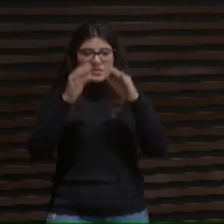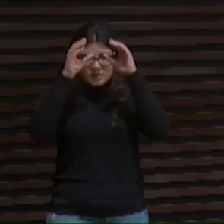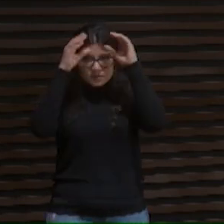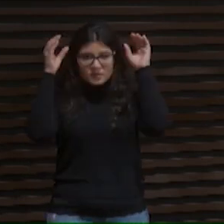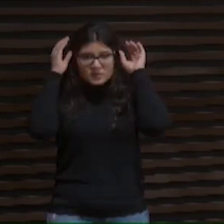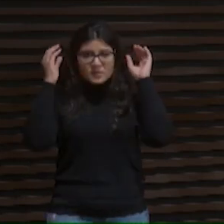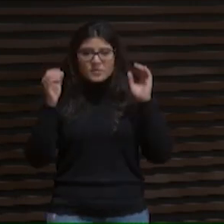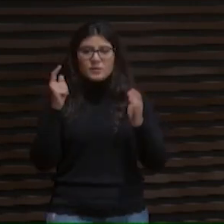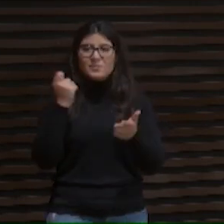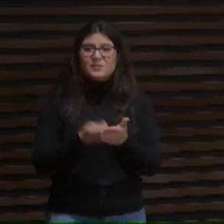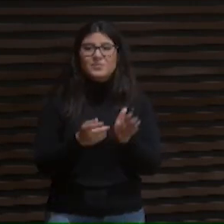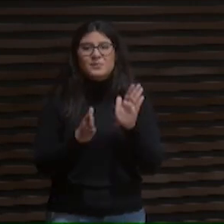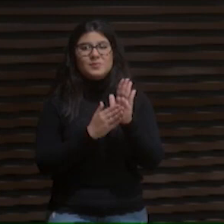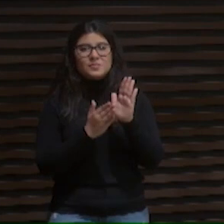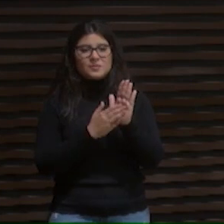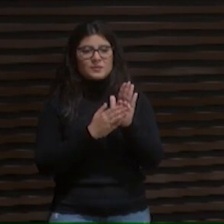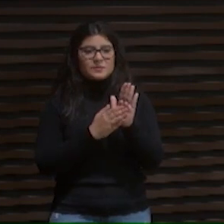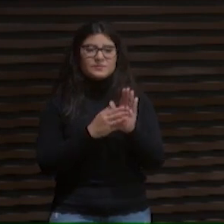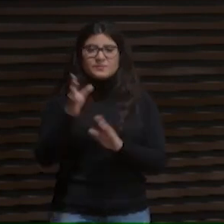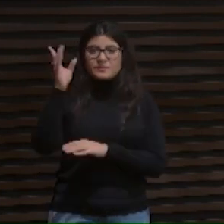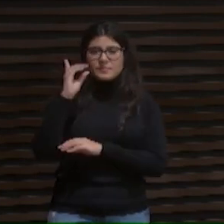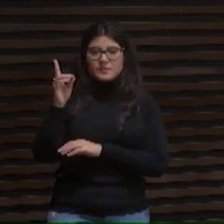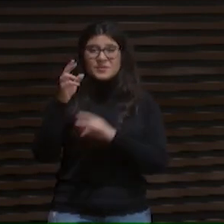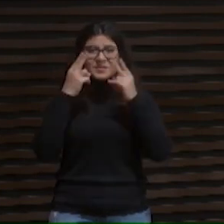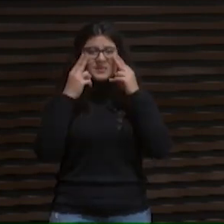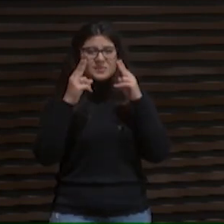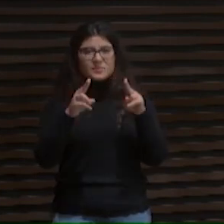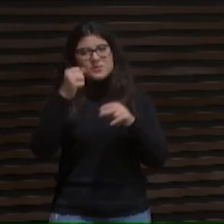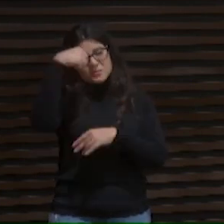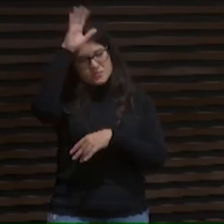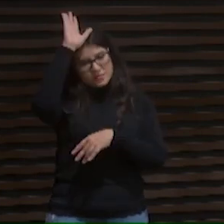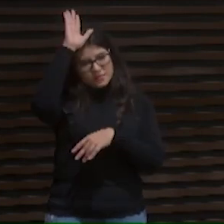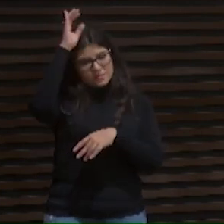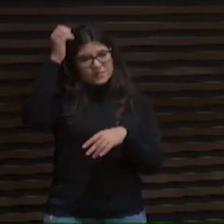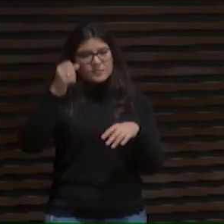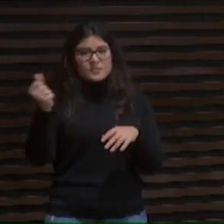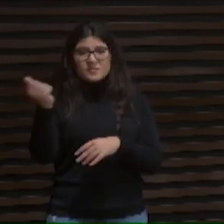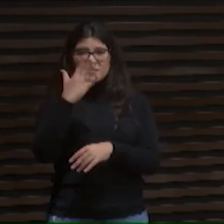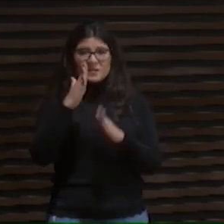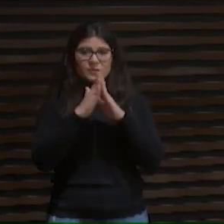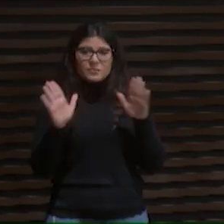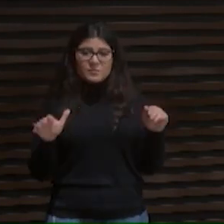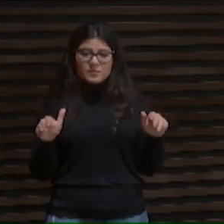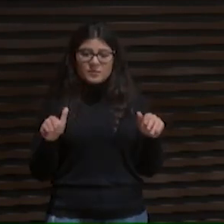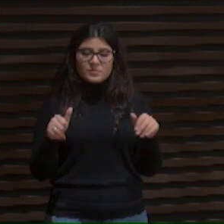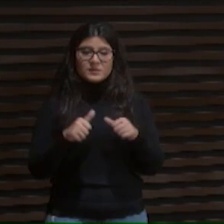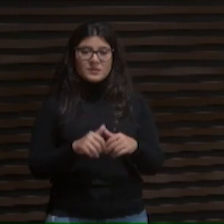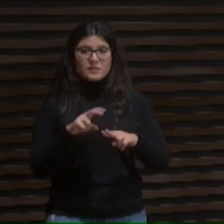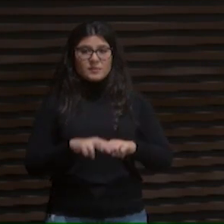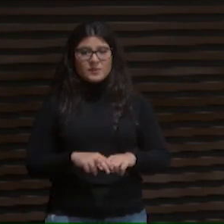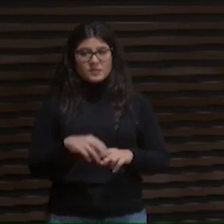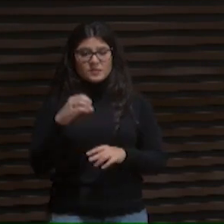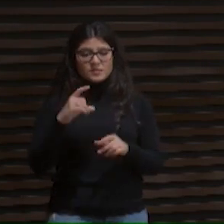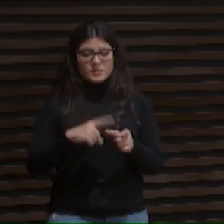ele, posto que lhe importava que testemunhasse em Roma, como revelado por um anjo, quando estava preso em